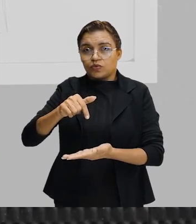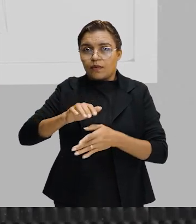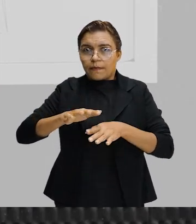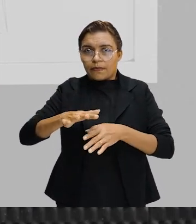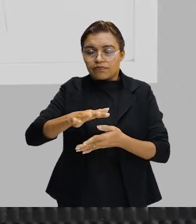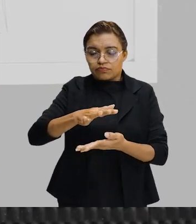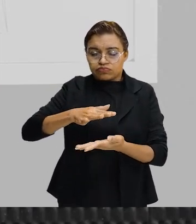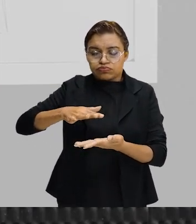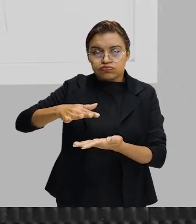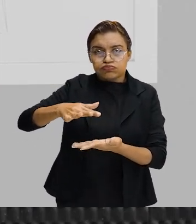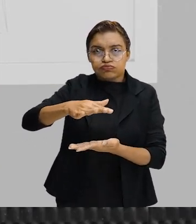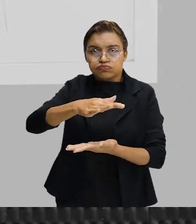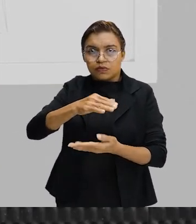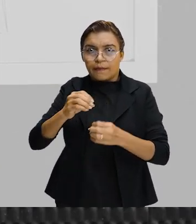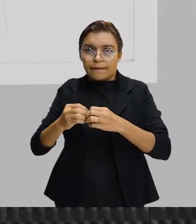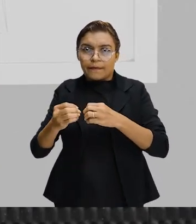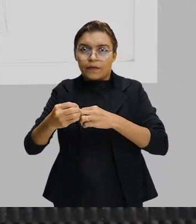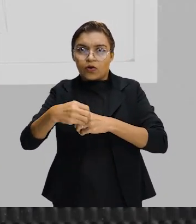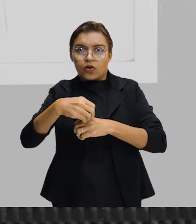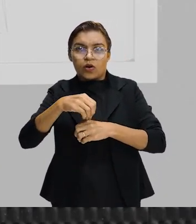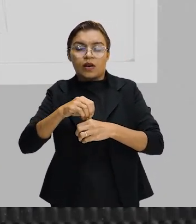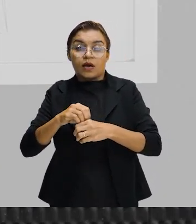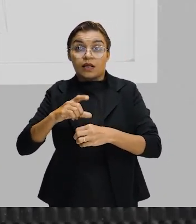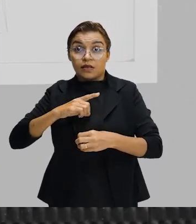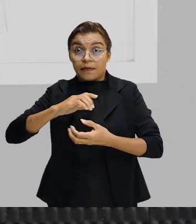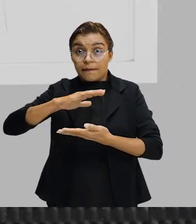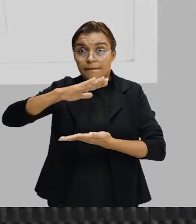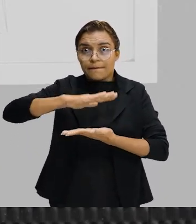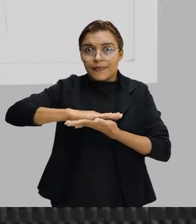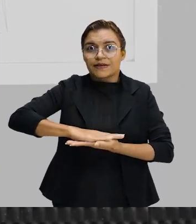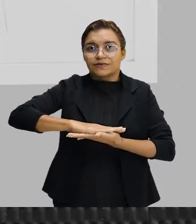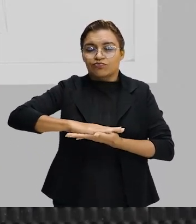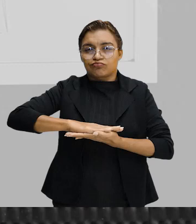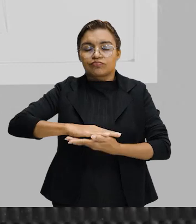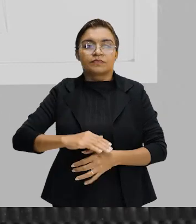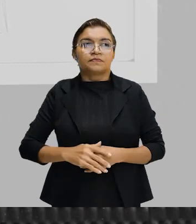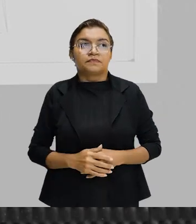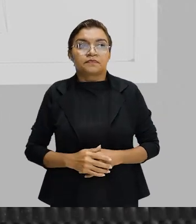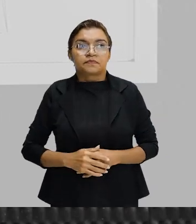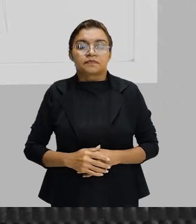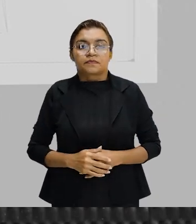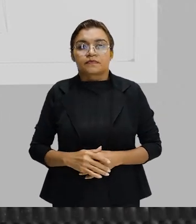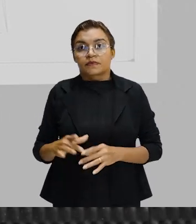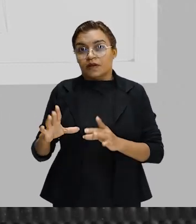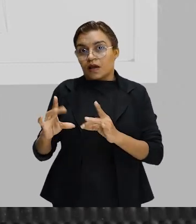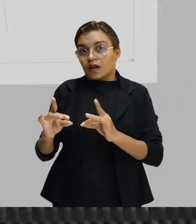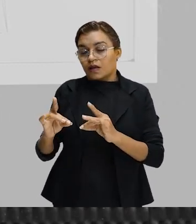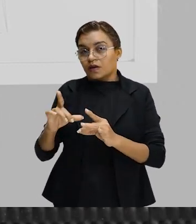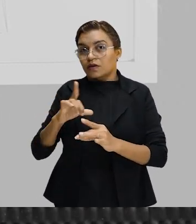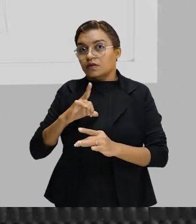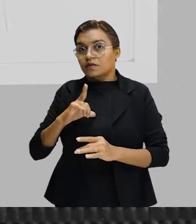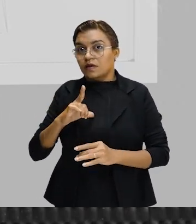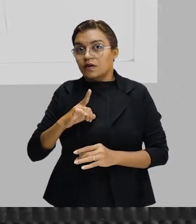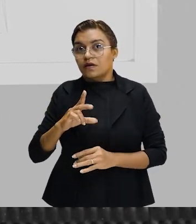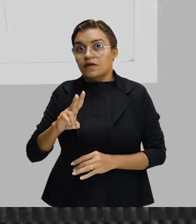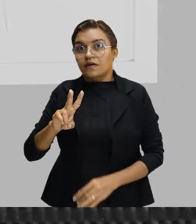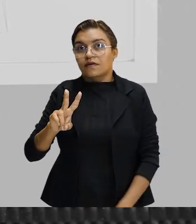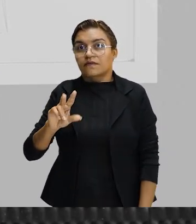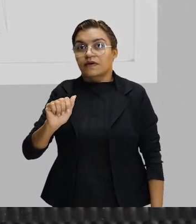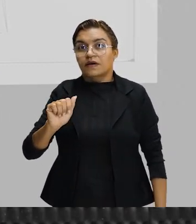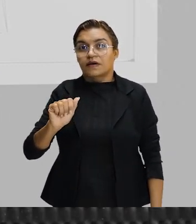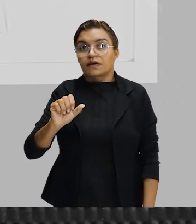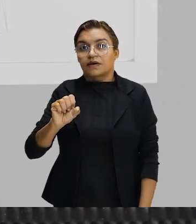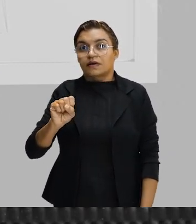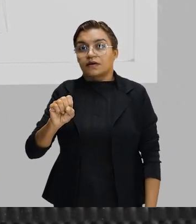parede do recipiente, essas moléculas, e acabam tendo a pressão. No caso dos líquidos, nós temos o que nós chamamos de vasos comunicantes, tá,